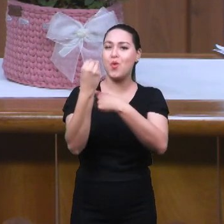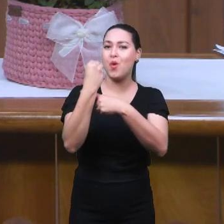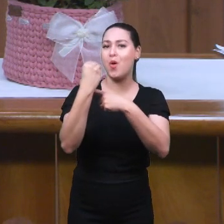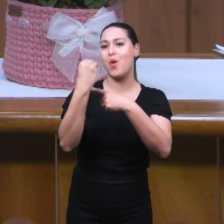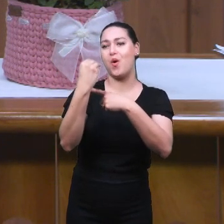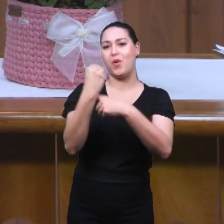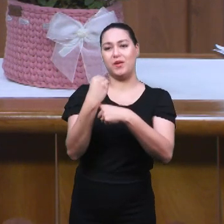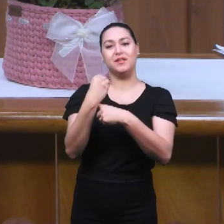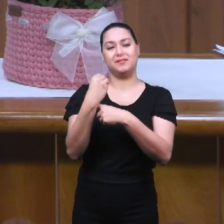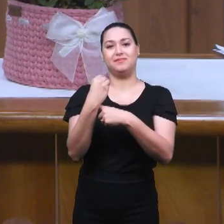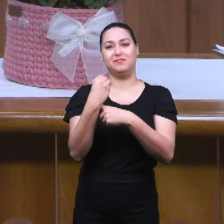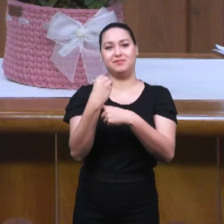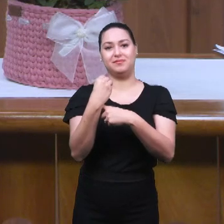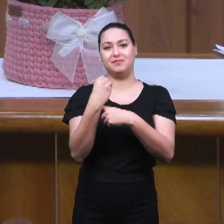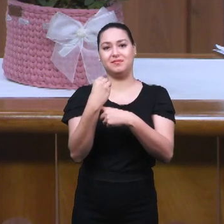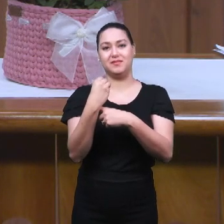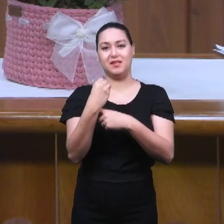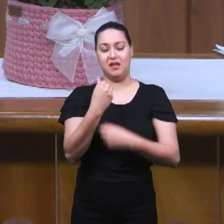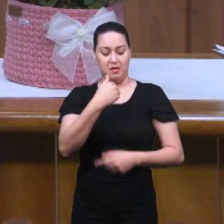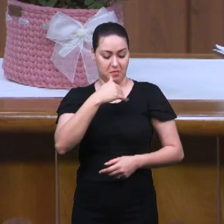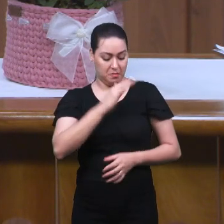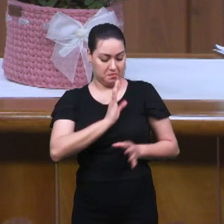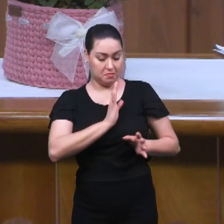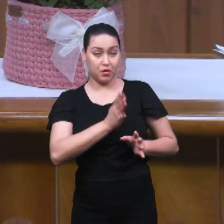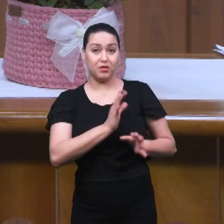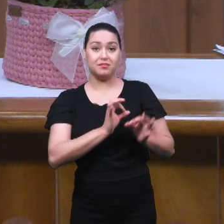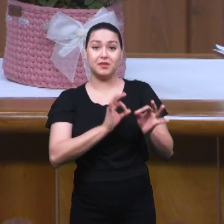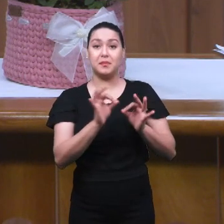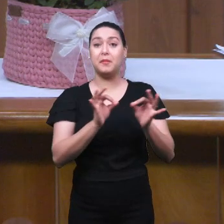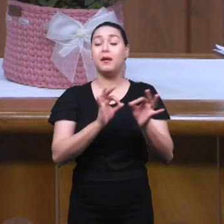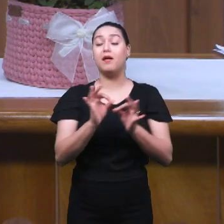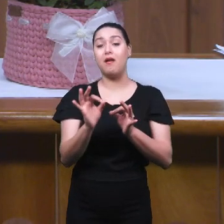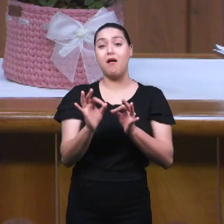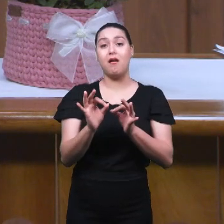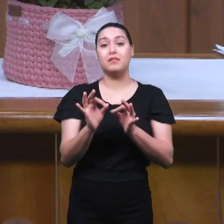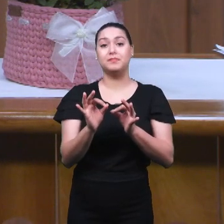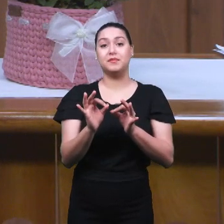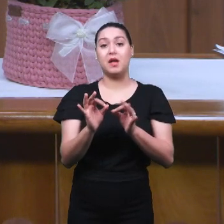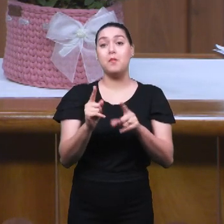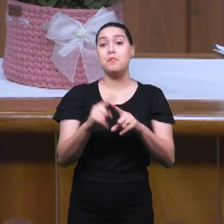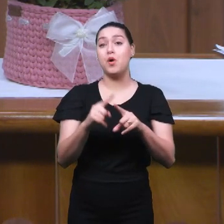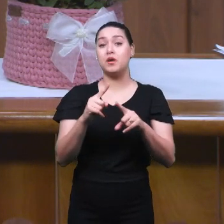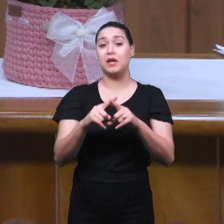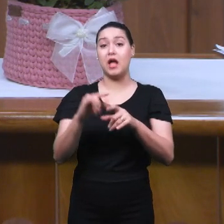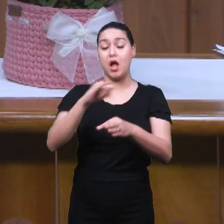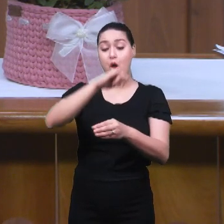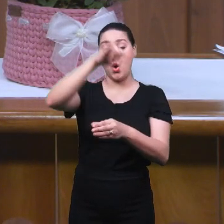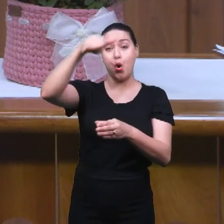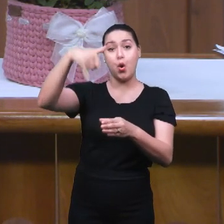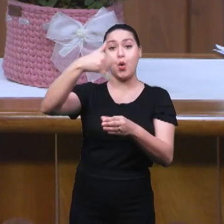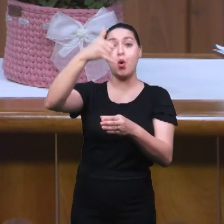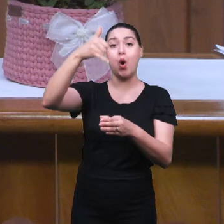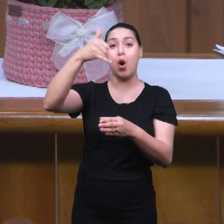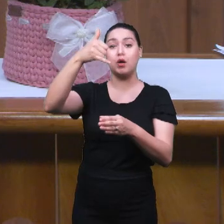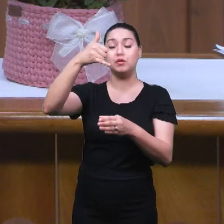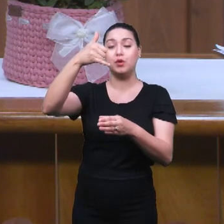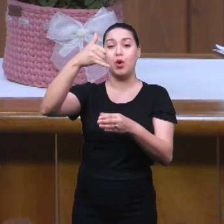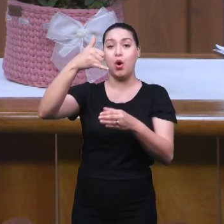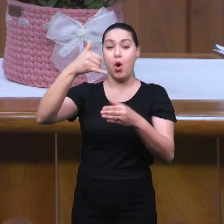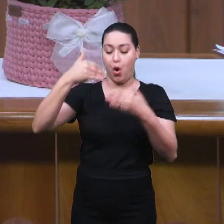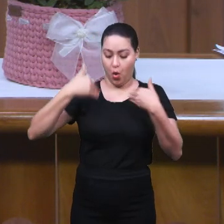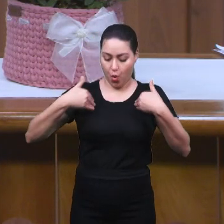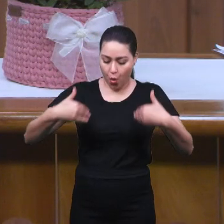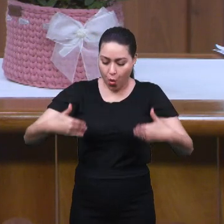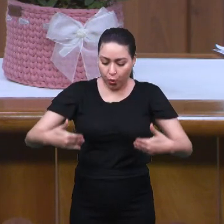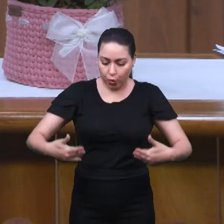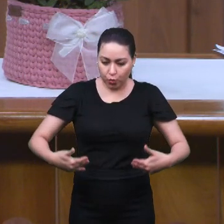As pessoas usavam muito unguento para evitar que o corpo viesse se deteriorar.